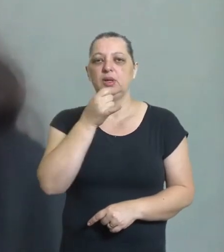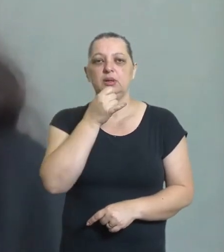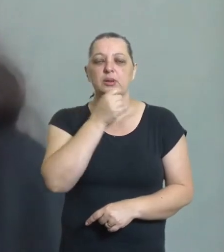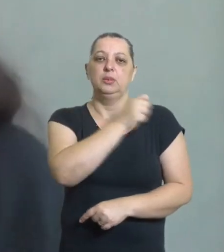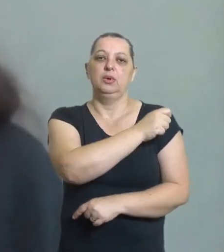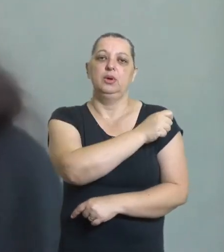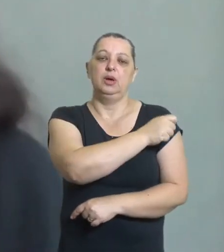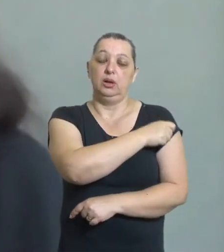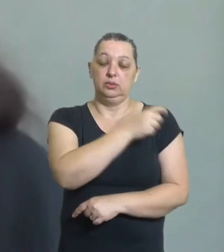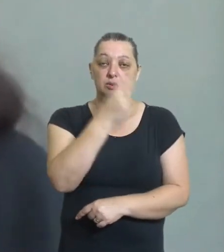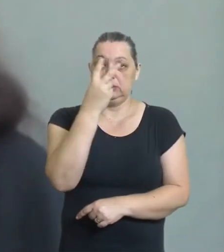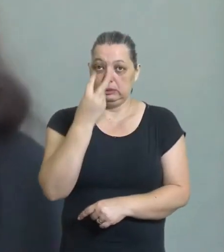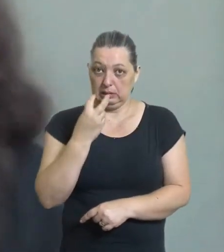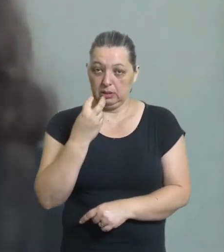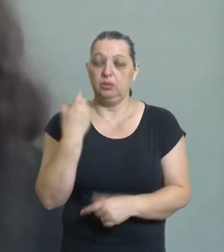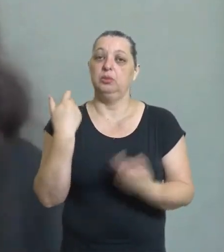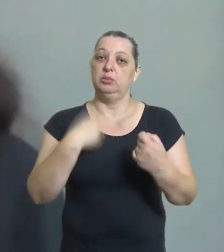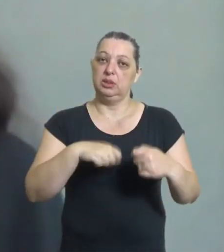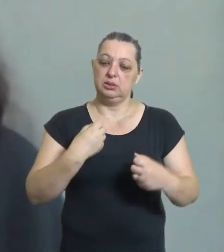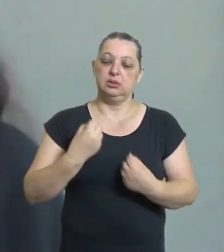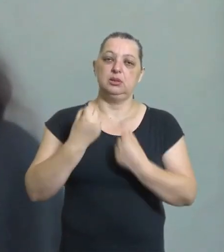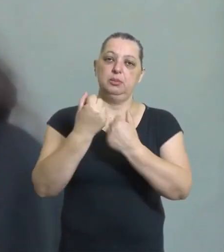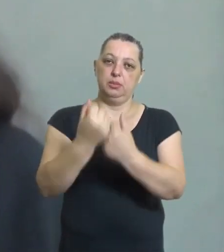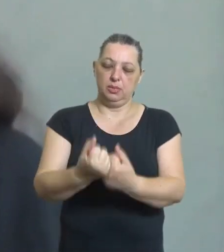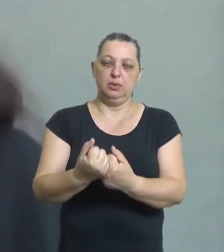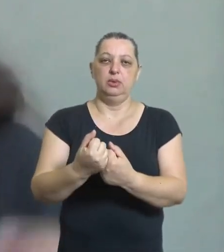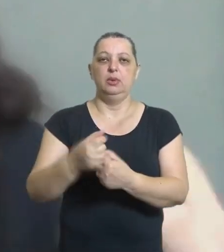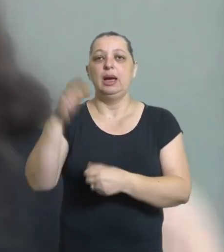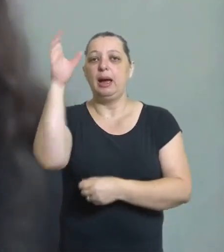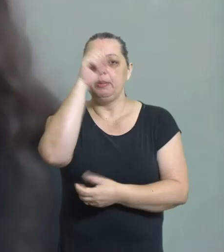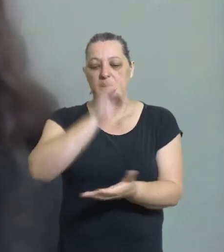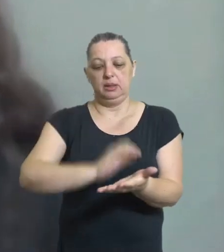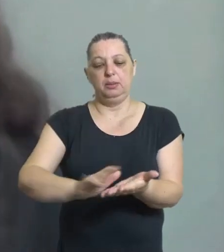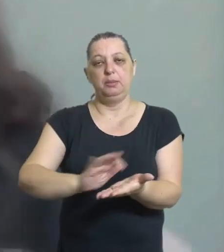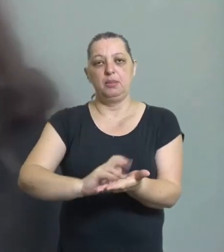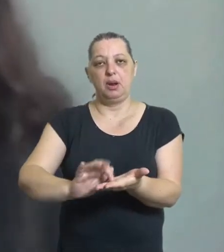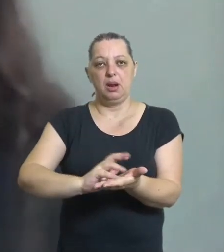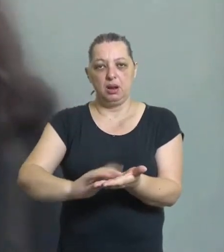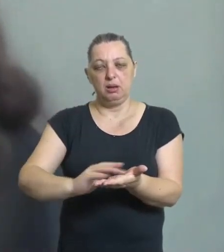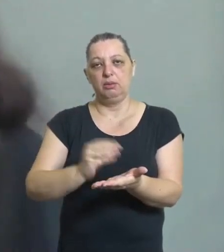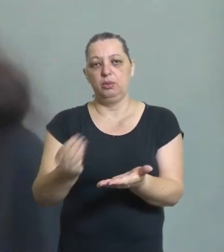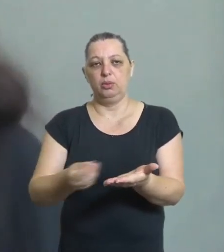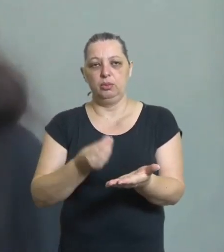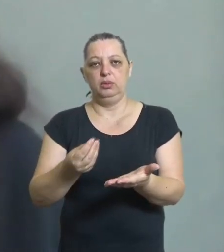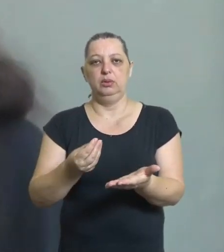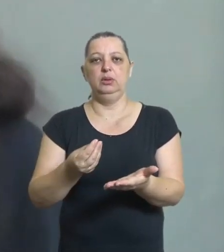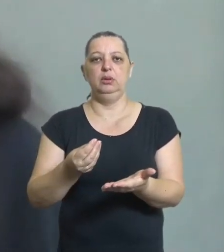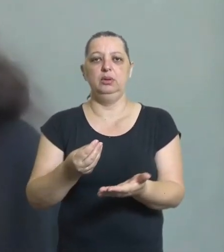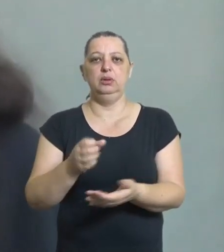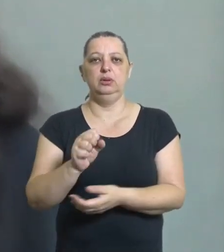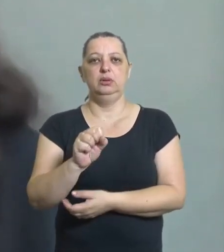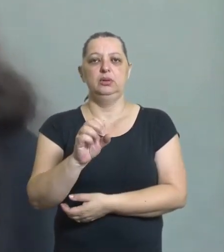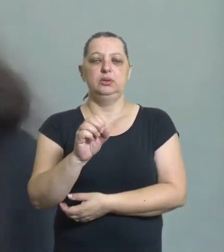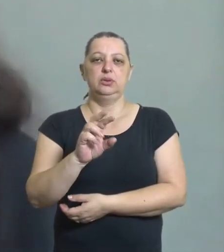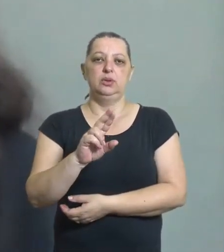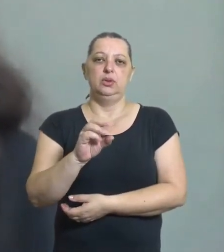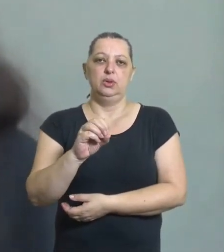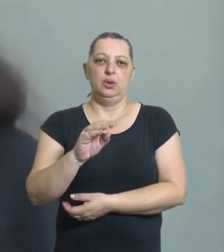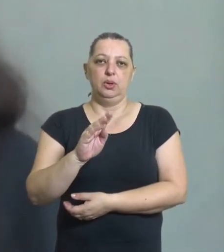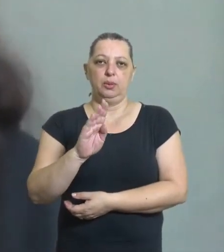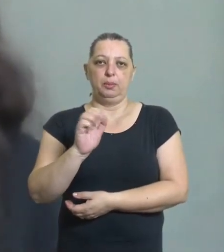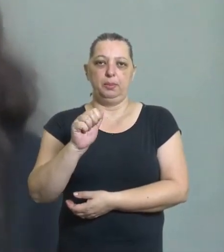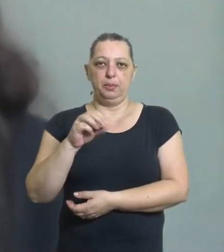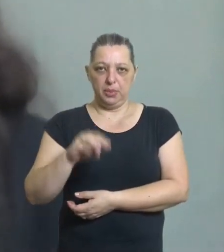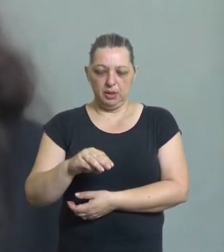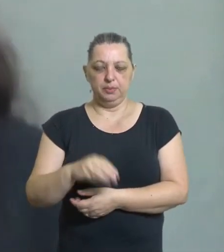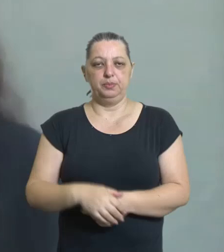vai precisar de um apoio para aprender o Braille, para aprender o Soroban, que é o cálculo com o ábaco adaptado, então